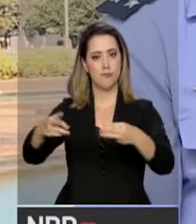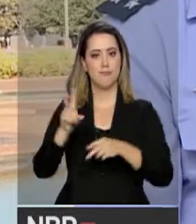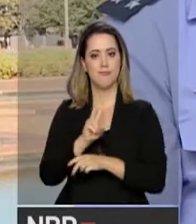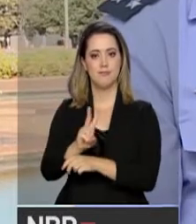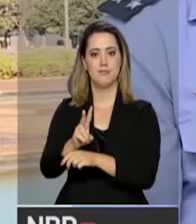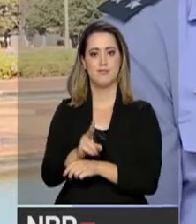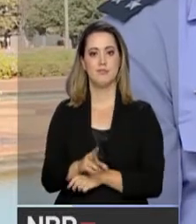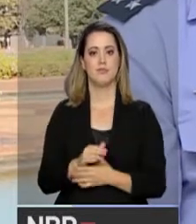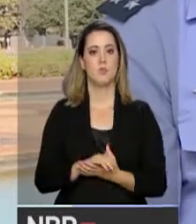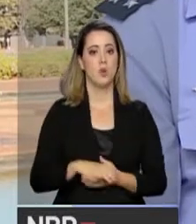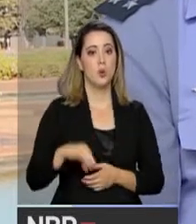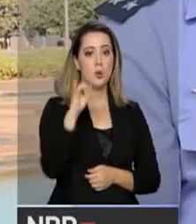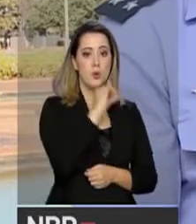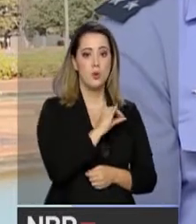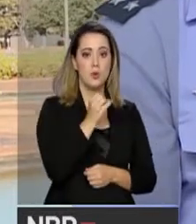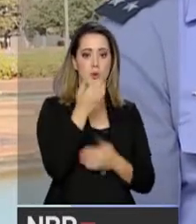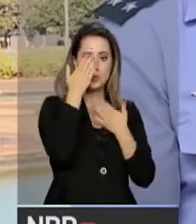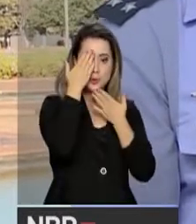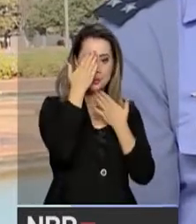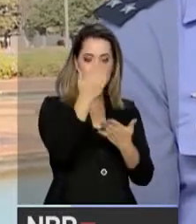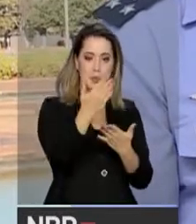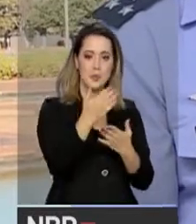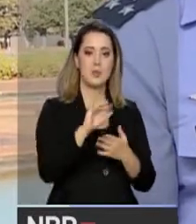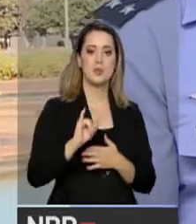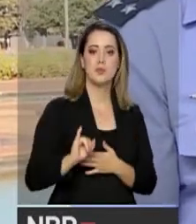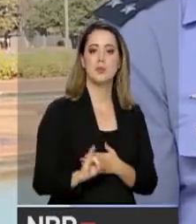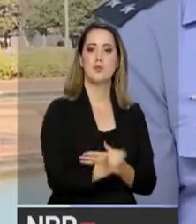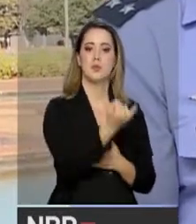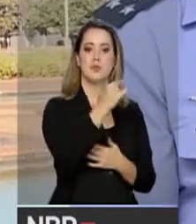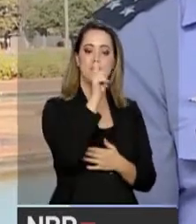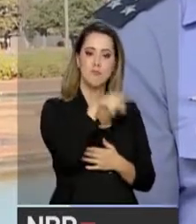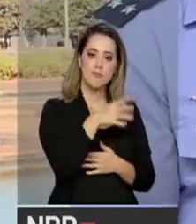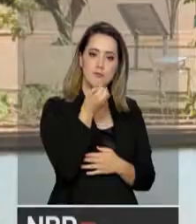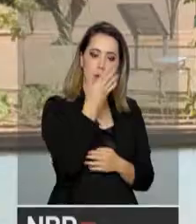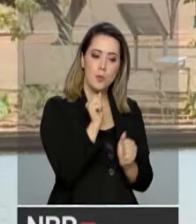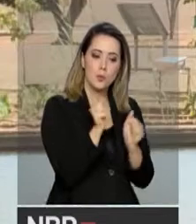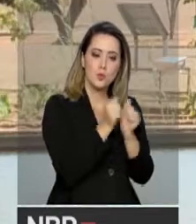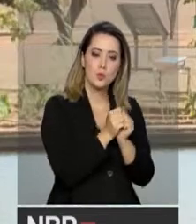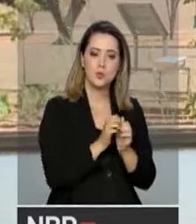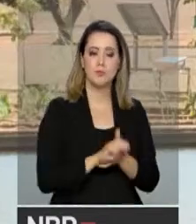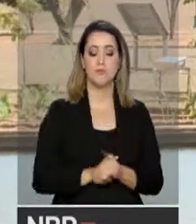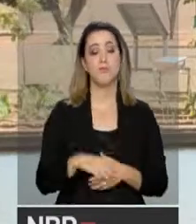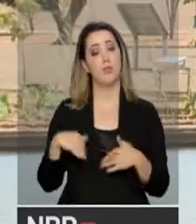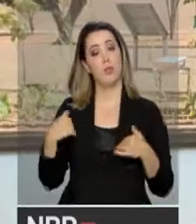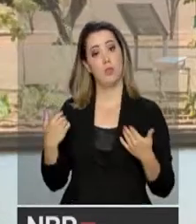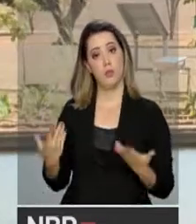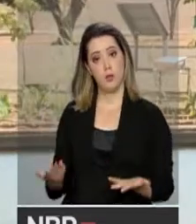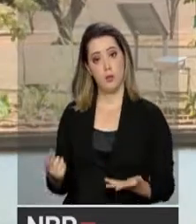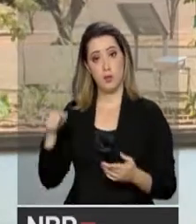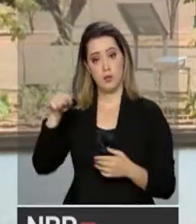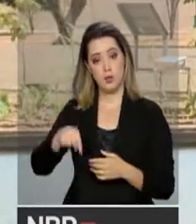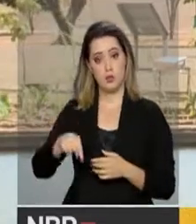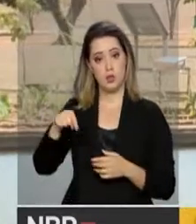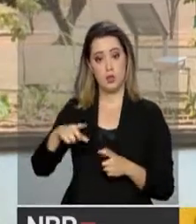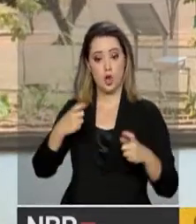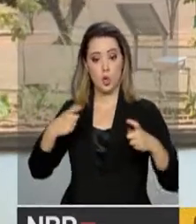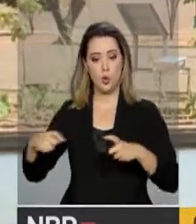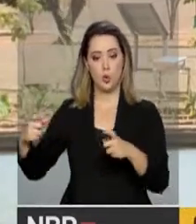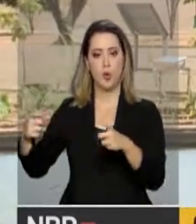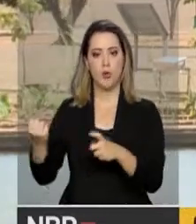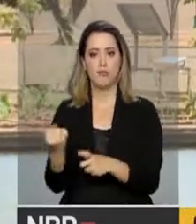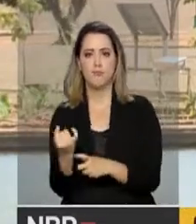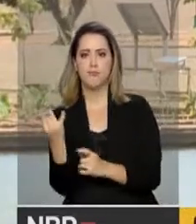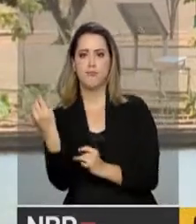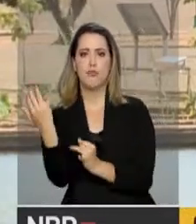Entrevista. Olá, Gabriela. Muito obrigado pela oportunidade, é um prazer estarmos juntos. Bom, e a gente está aqui na Praça dos Cristais, né, um